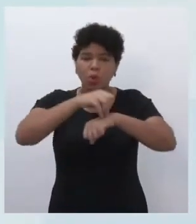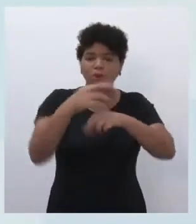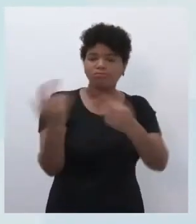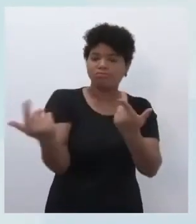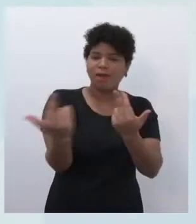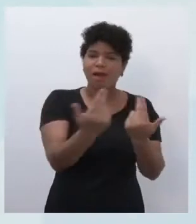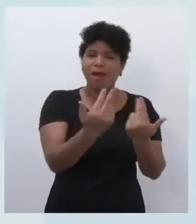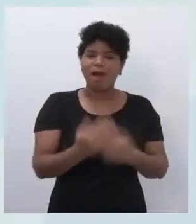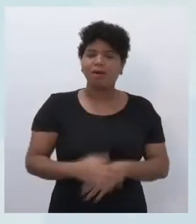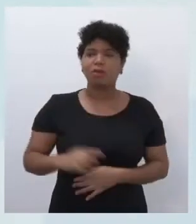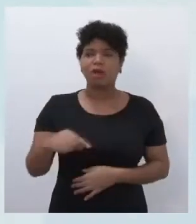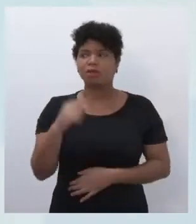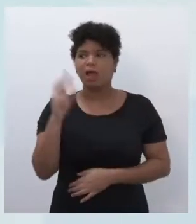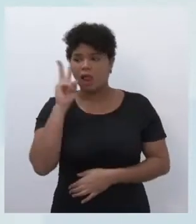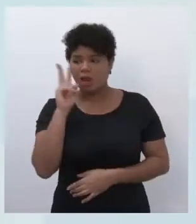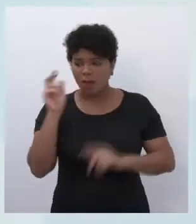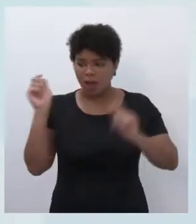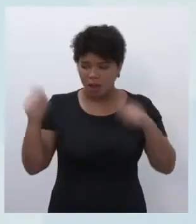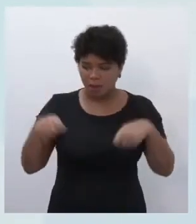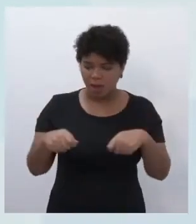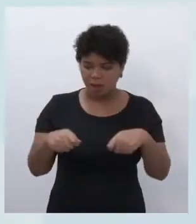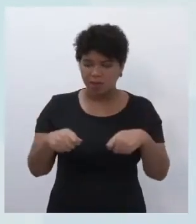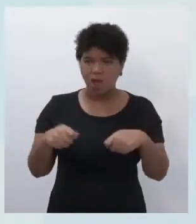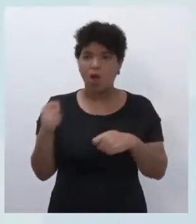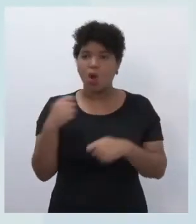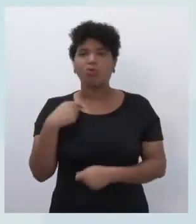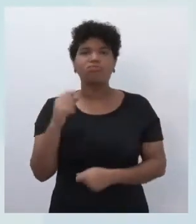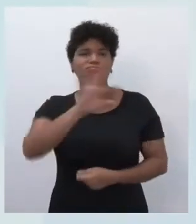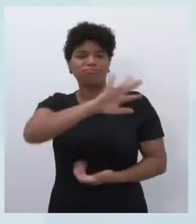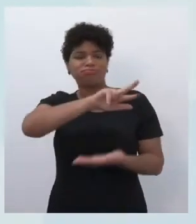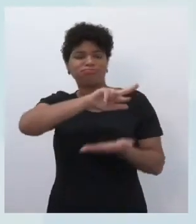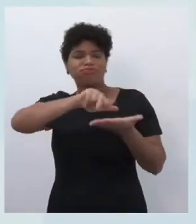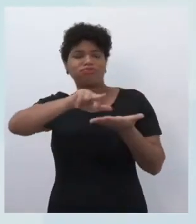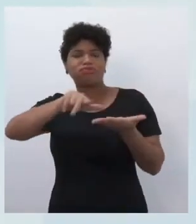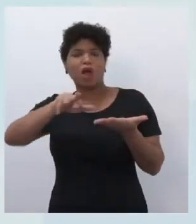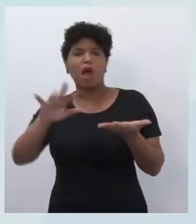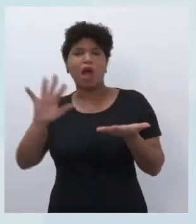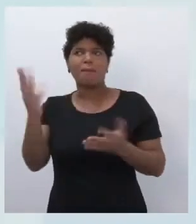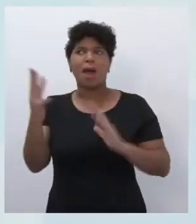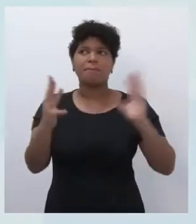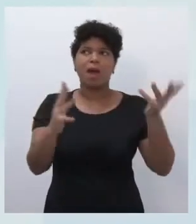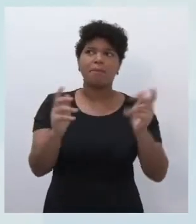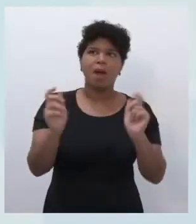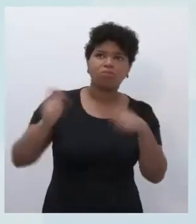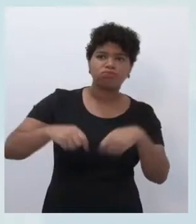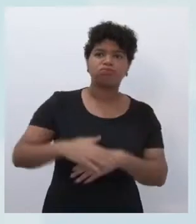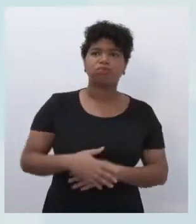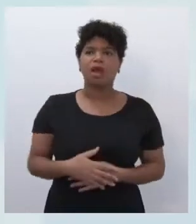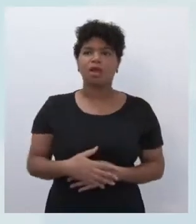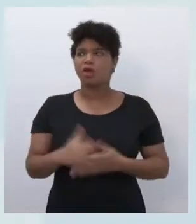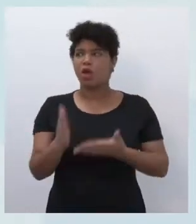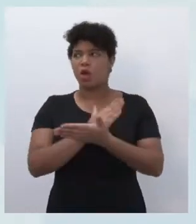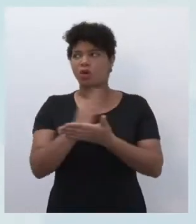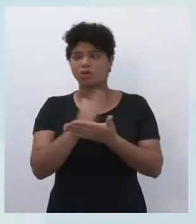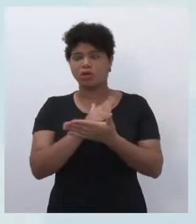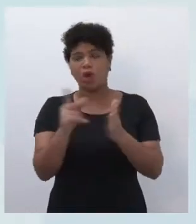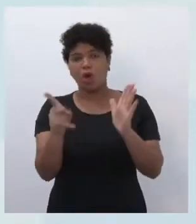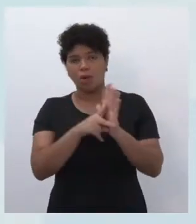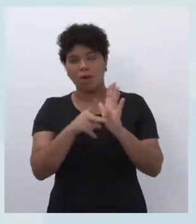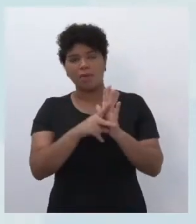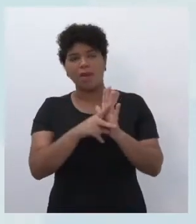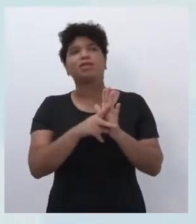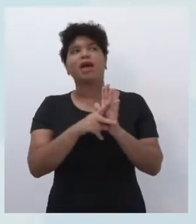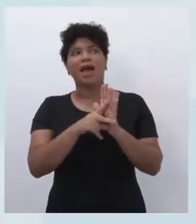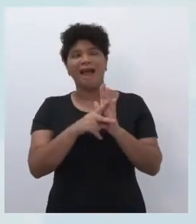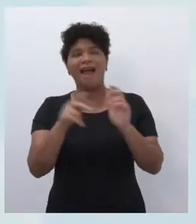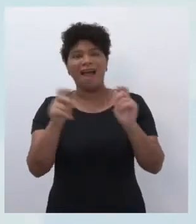gente lembra a vocês que podem acontecer de existirem turmas multisseriadas durante a recuperação, né,